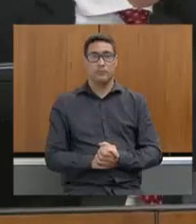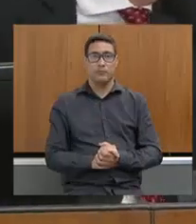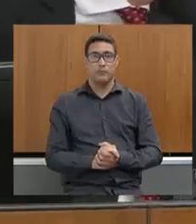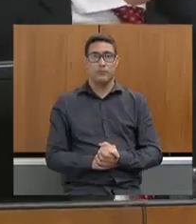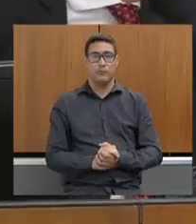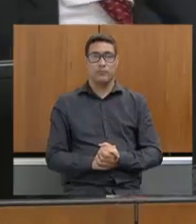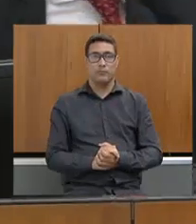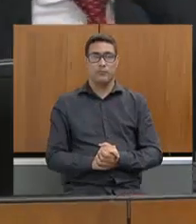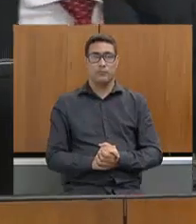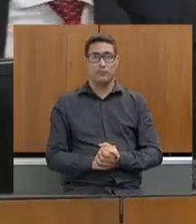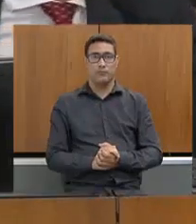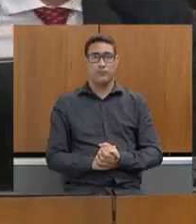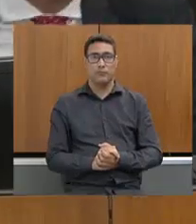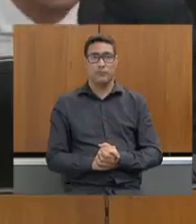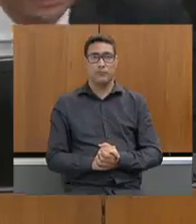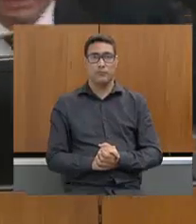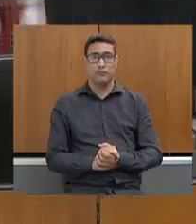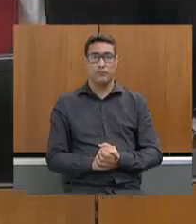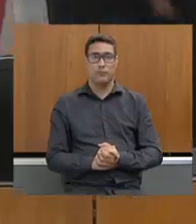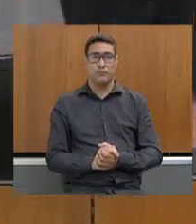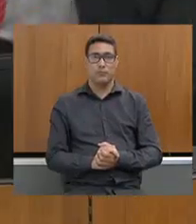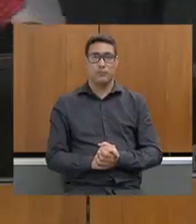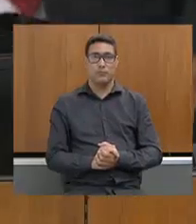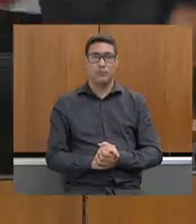a